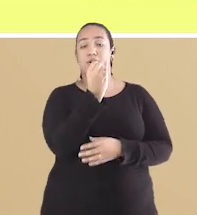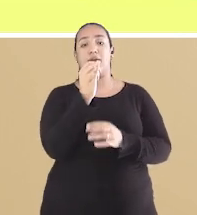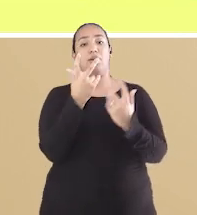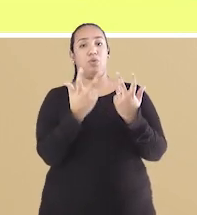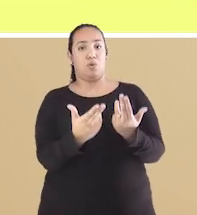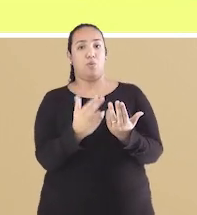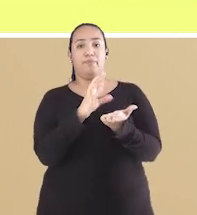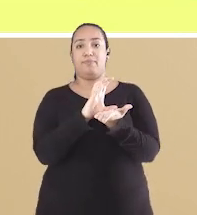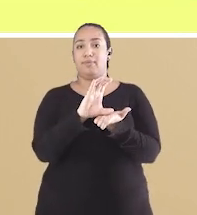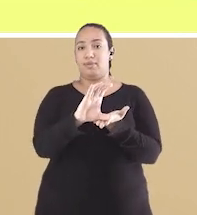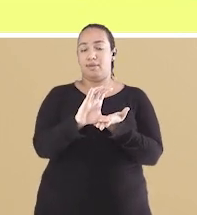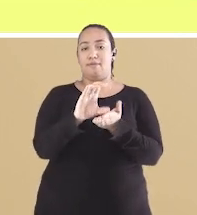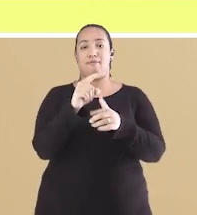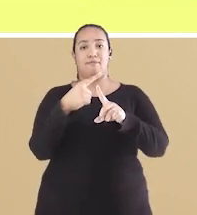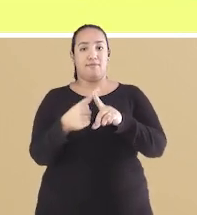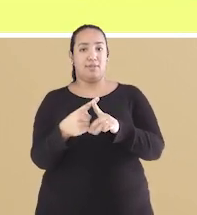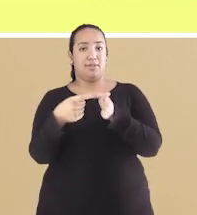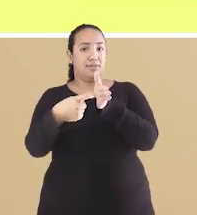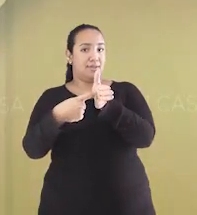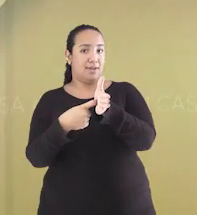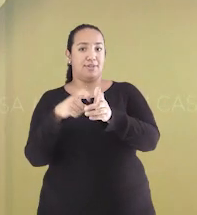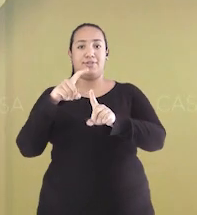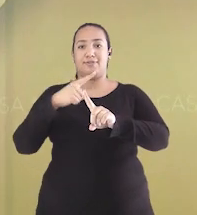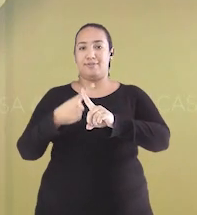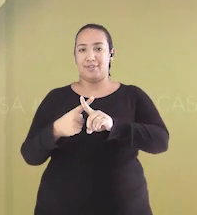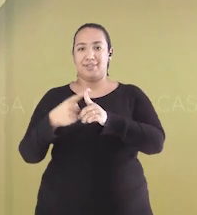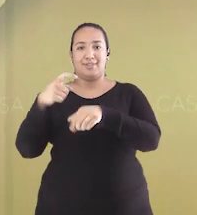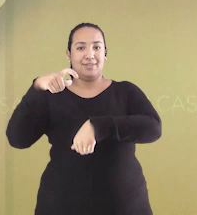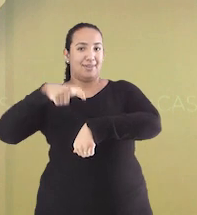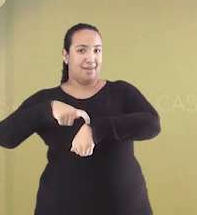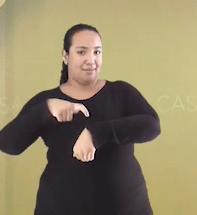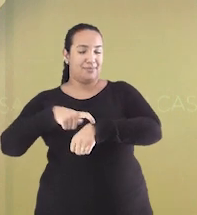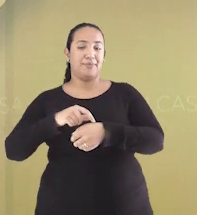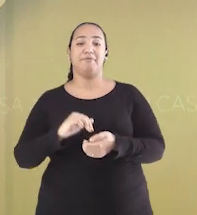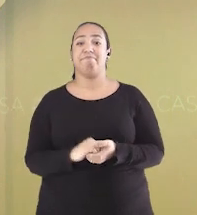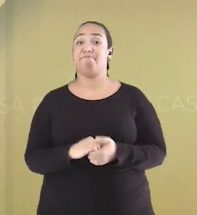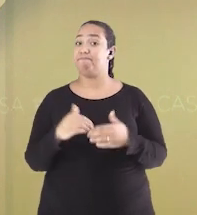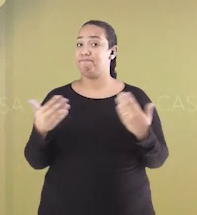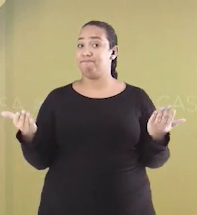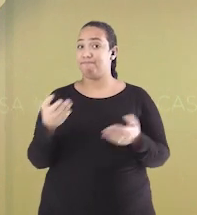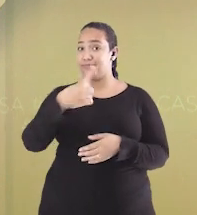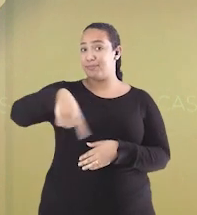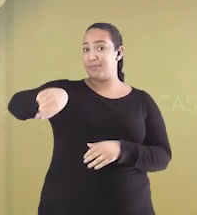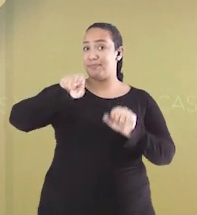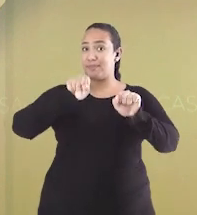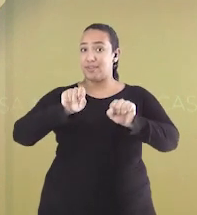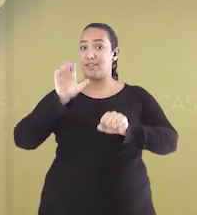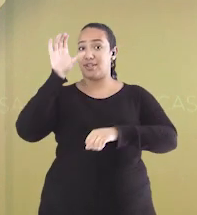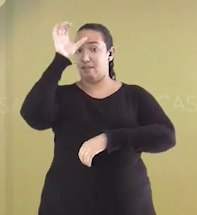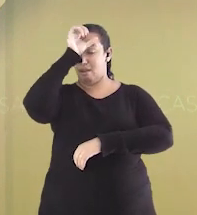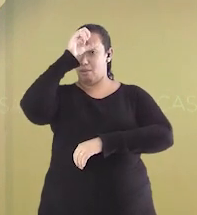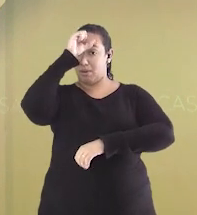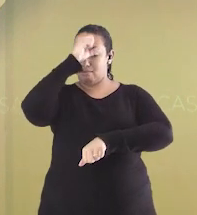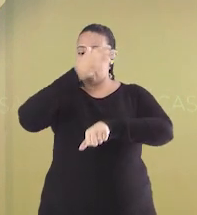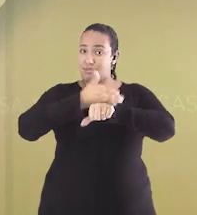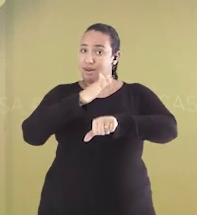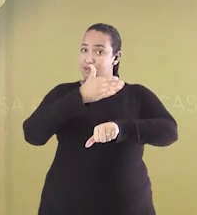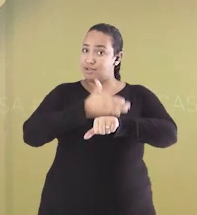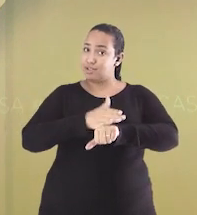vezes a taxa vezes o tempo. E que tal você praticar o que você aprendeu na aula de